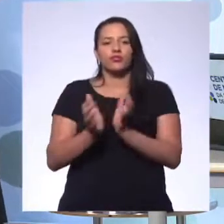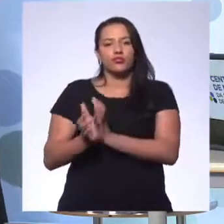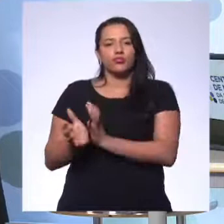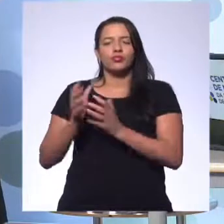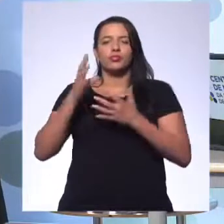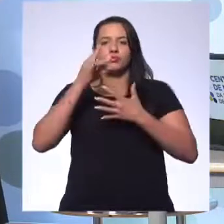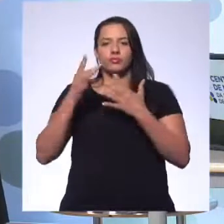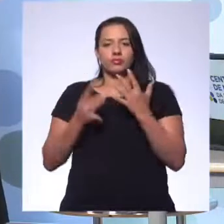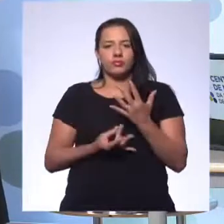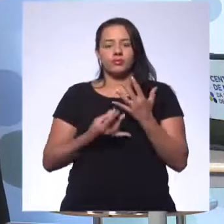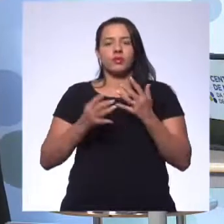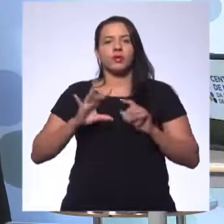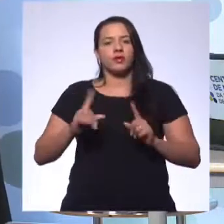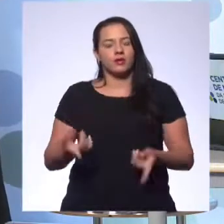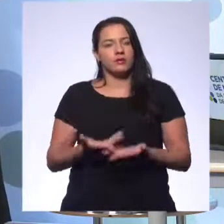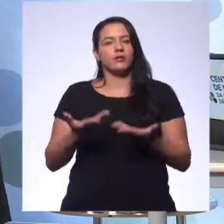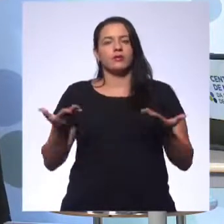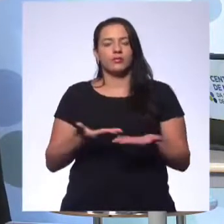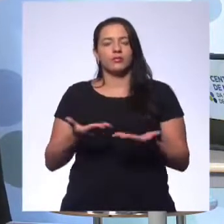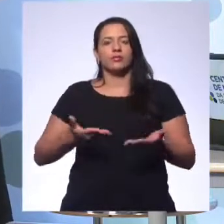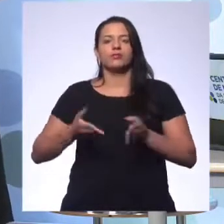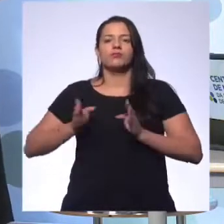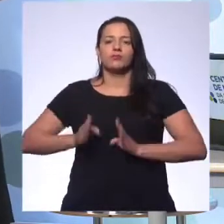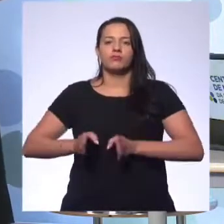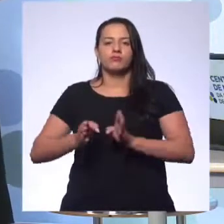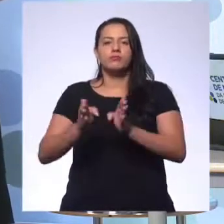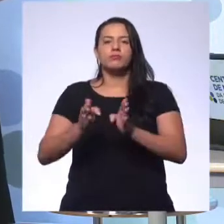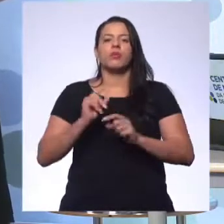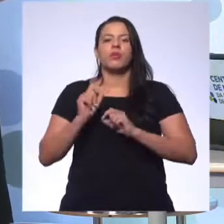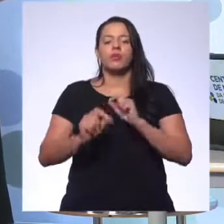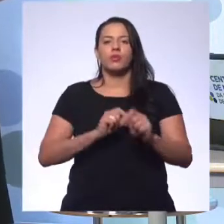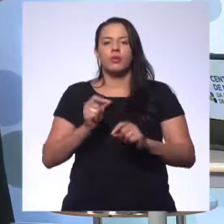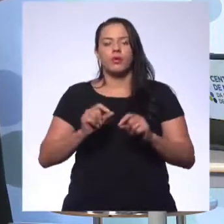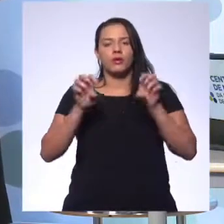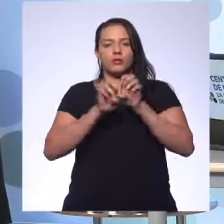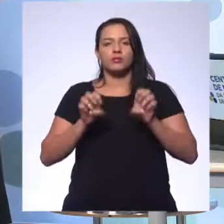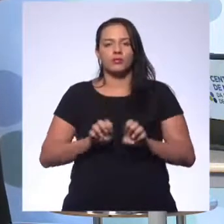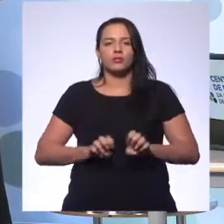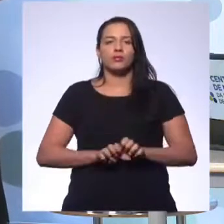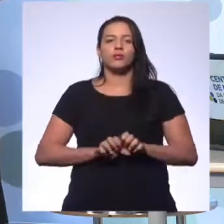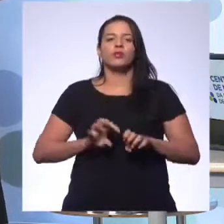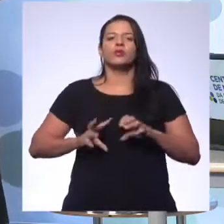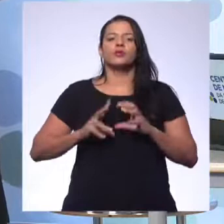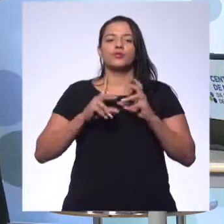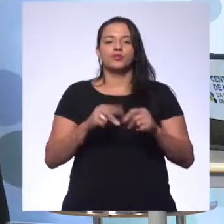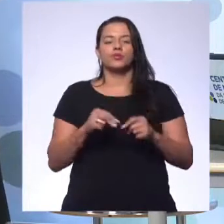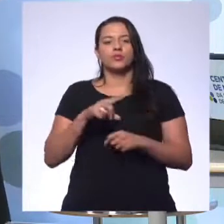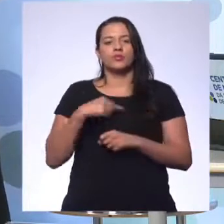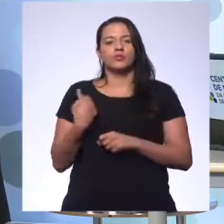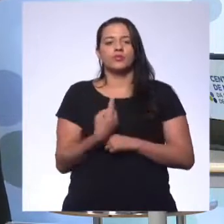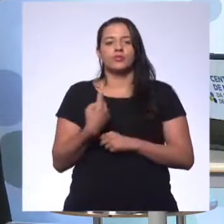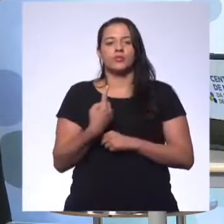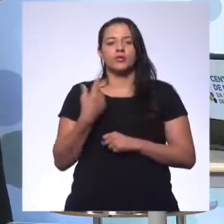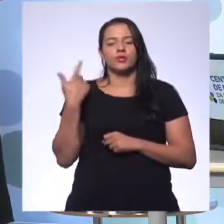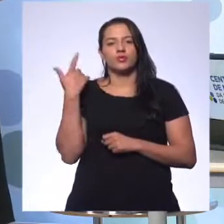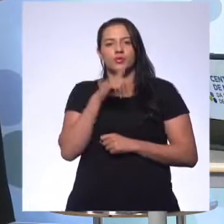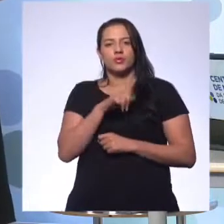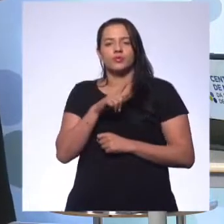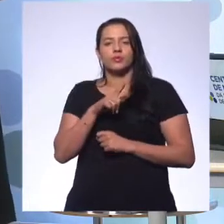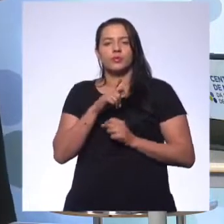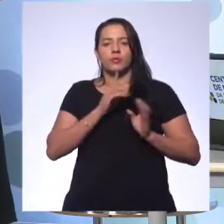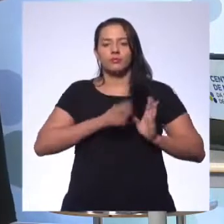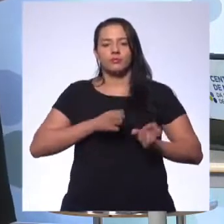Linneu, ela segue, né, nesse quesito dessa estrutura, conforme a gente consegue